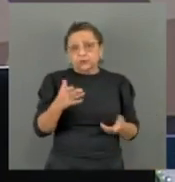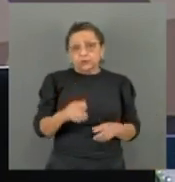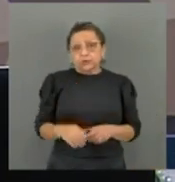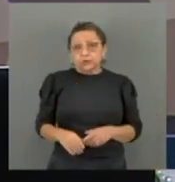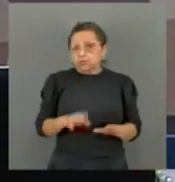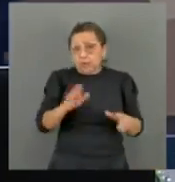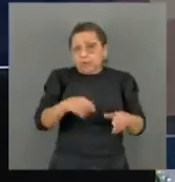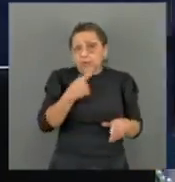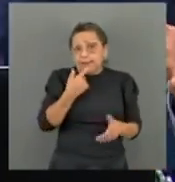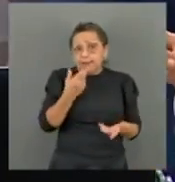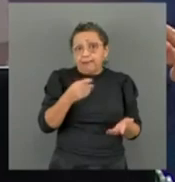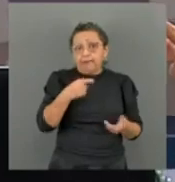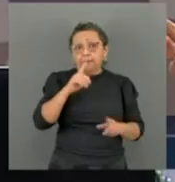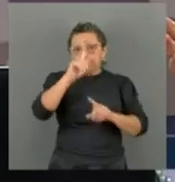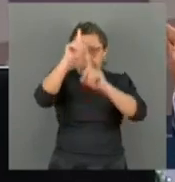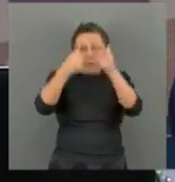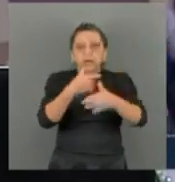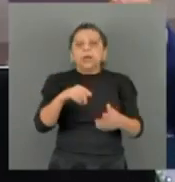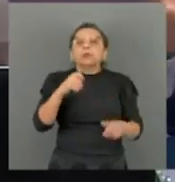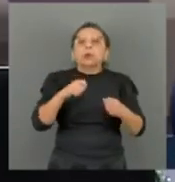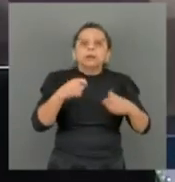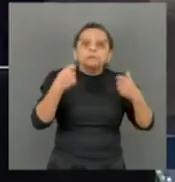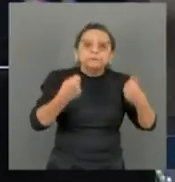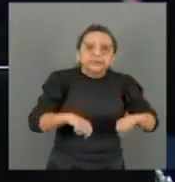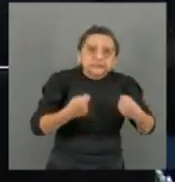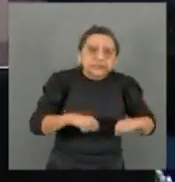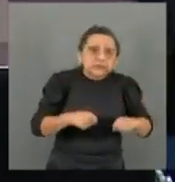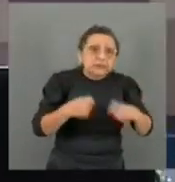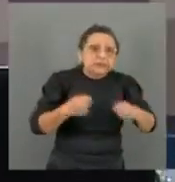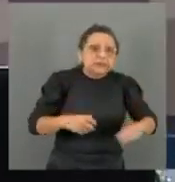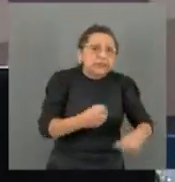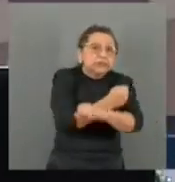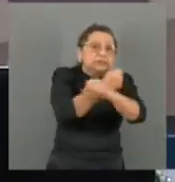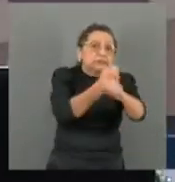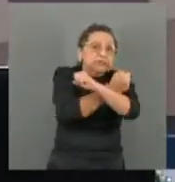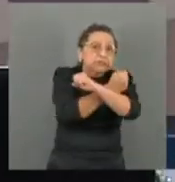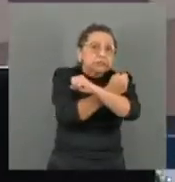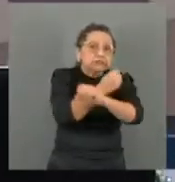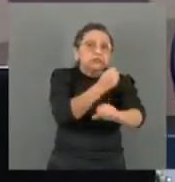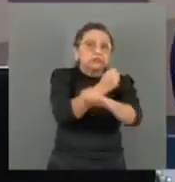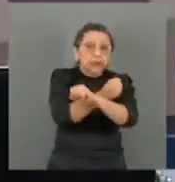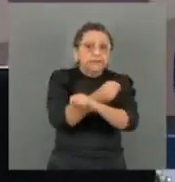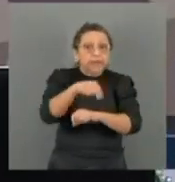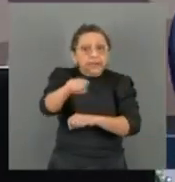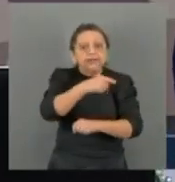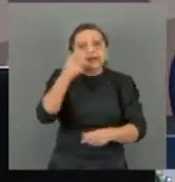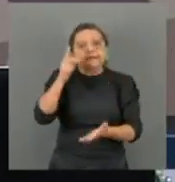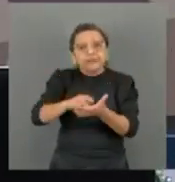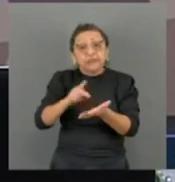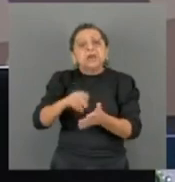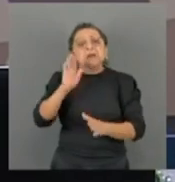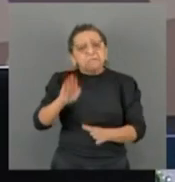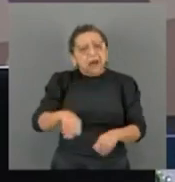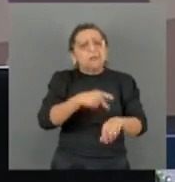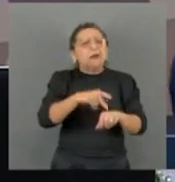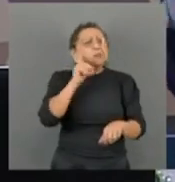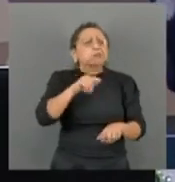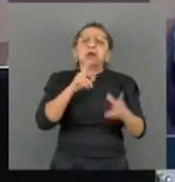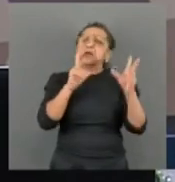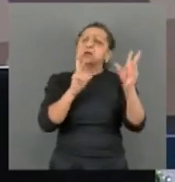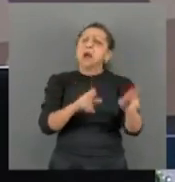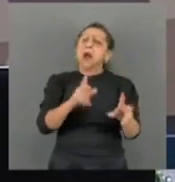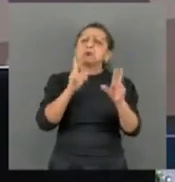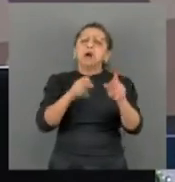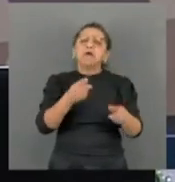Orwelliano. A gente precisa censurar para a verdade. Imagina. Mas esse discurso existe nos Estados Unidos também, existe